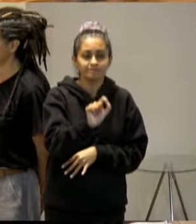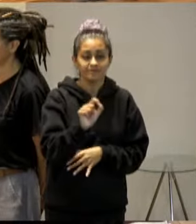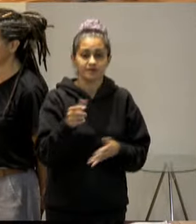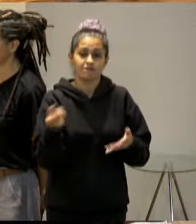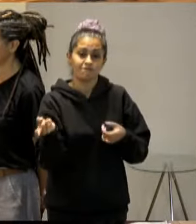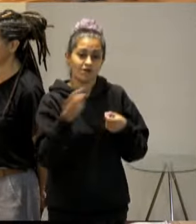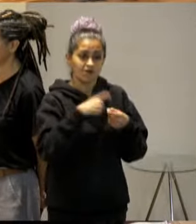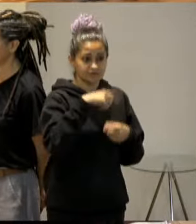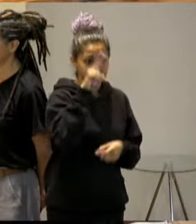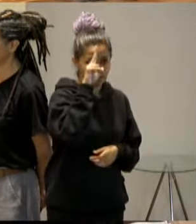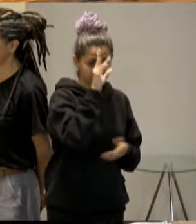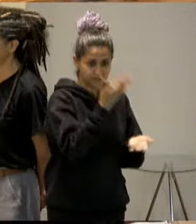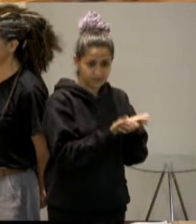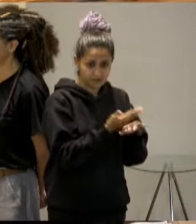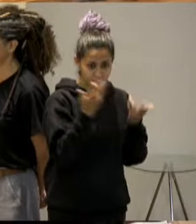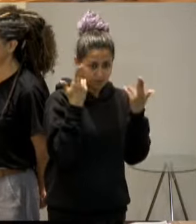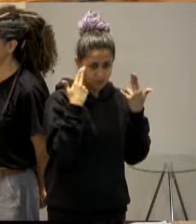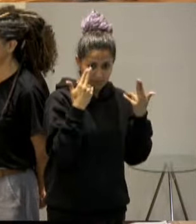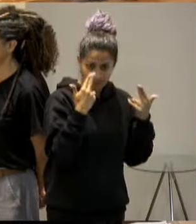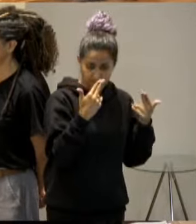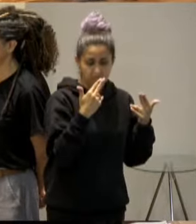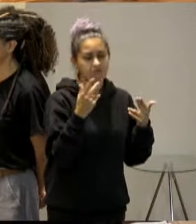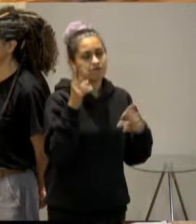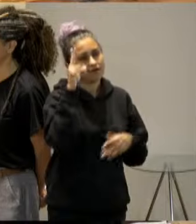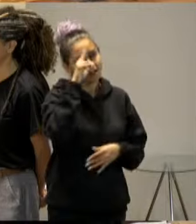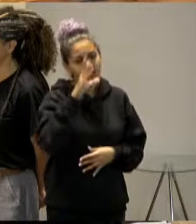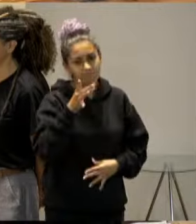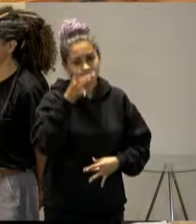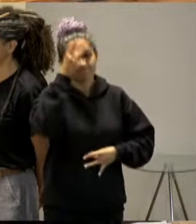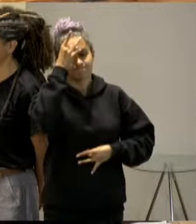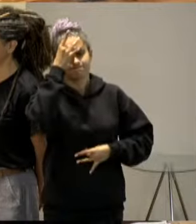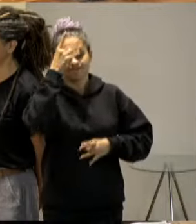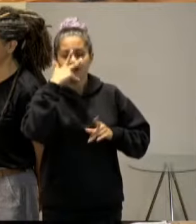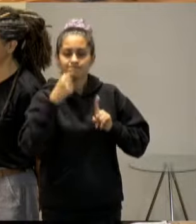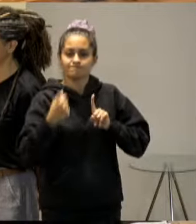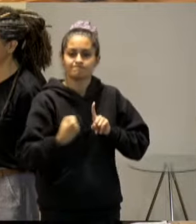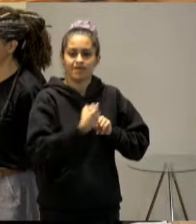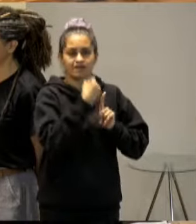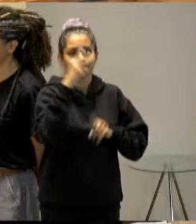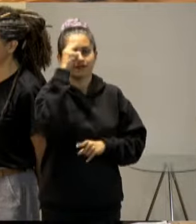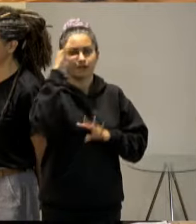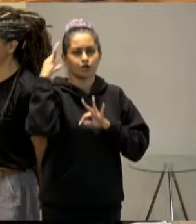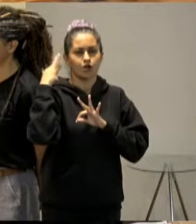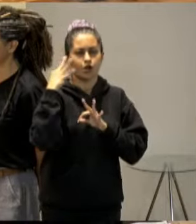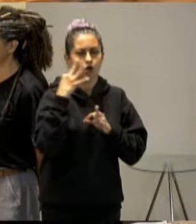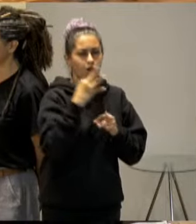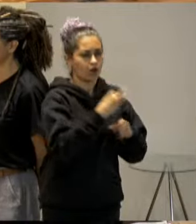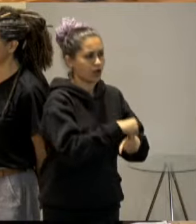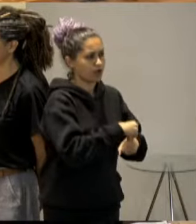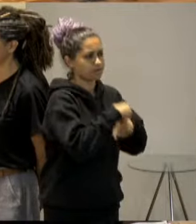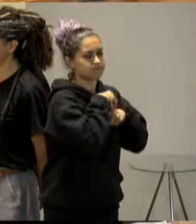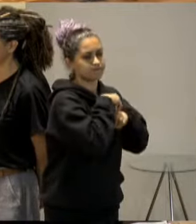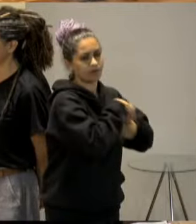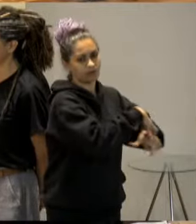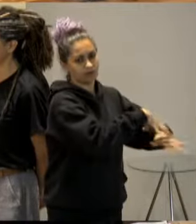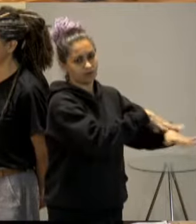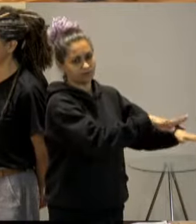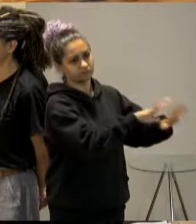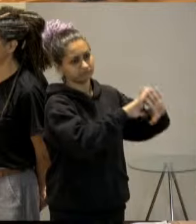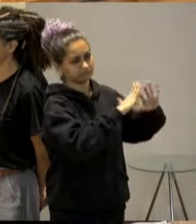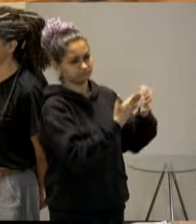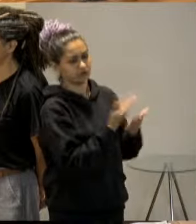na segunda-feira, lembrar, sair daqui afetado e lembrar de tudo aquilo que a gente vivenciou